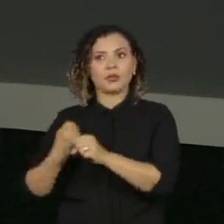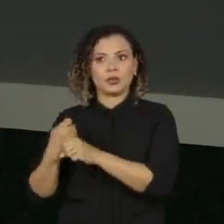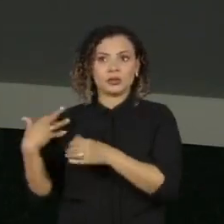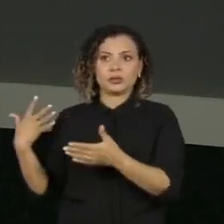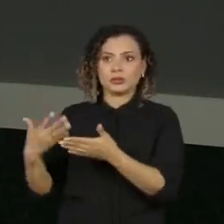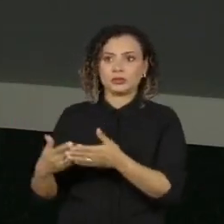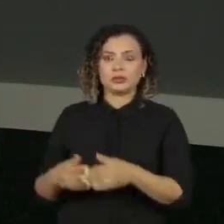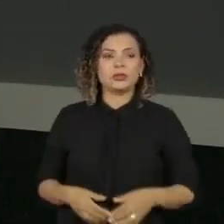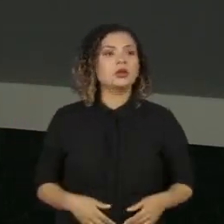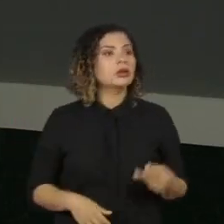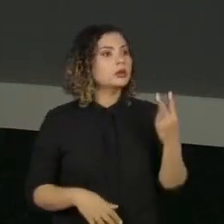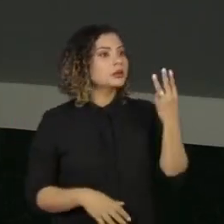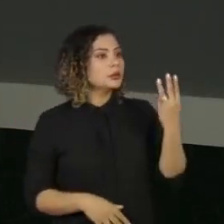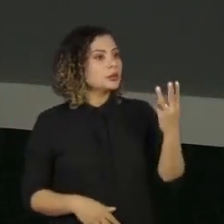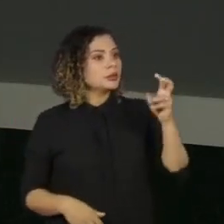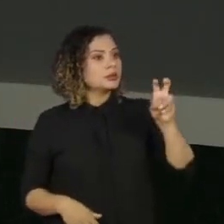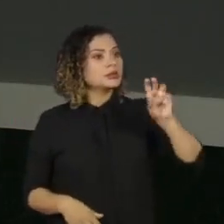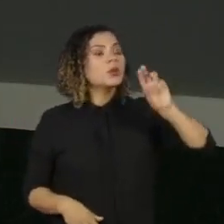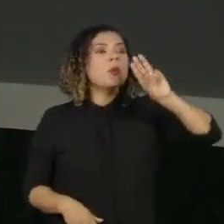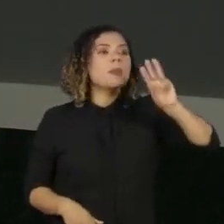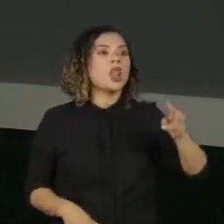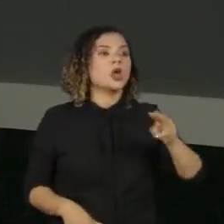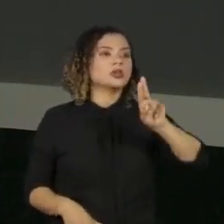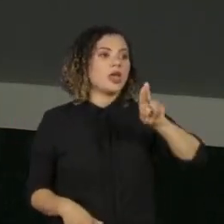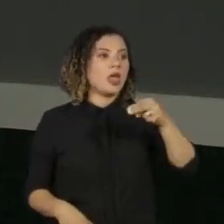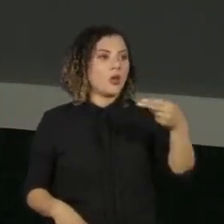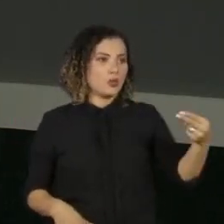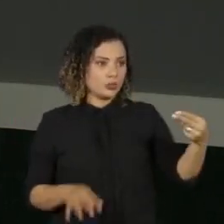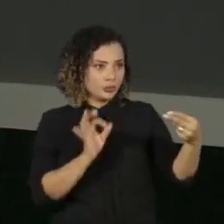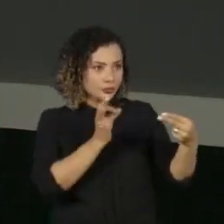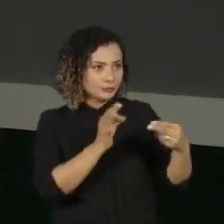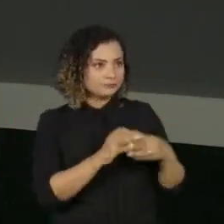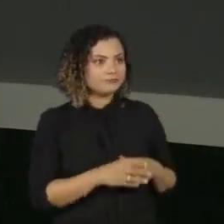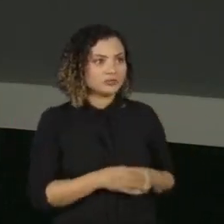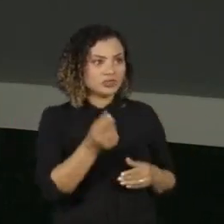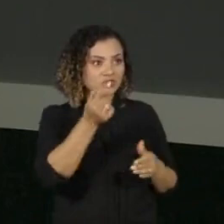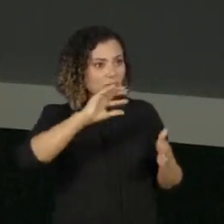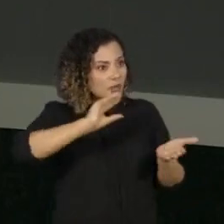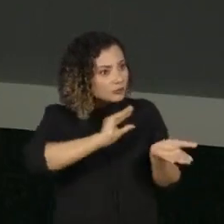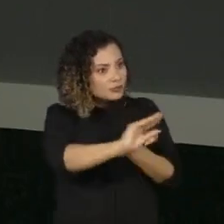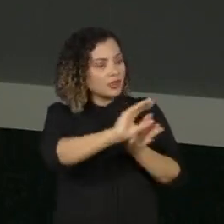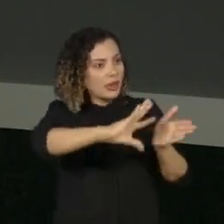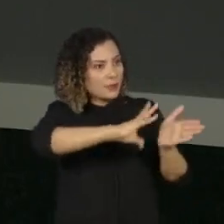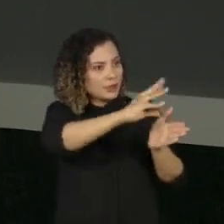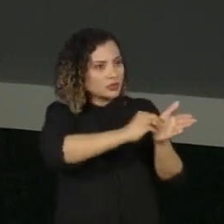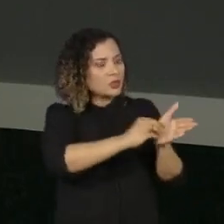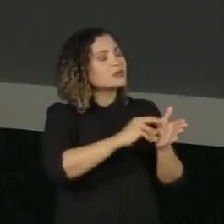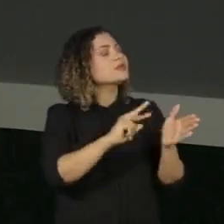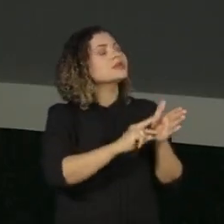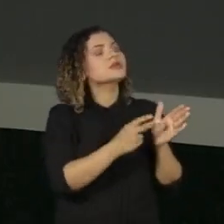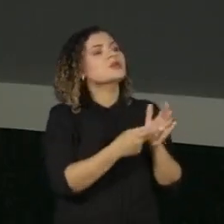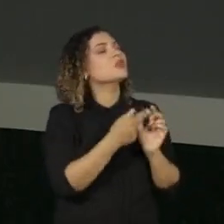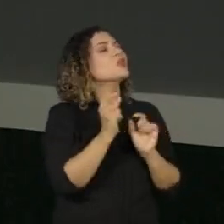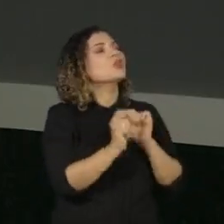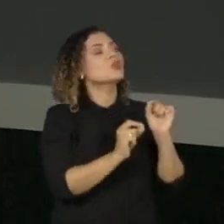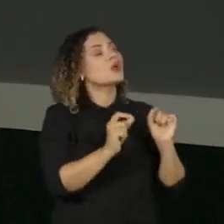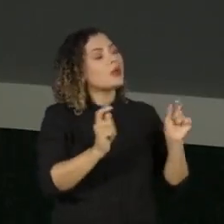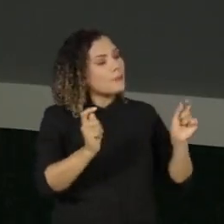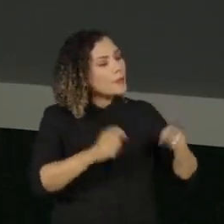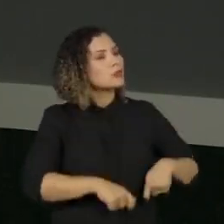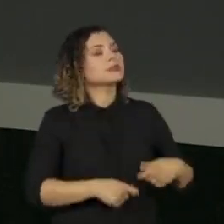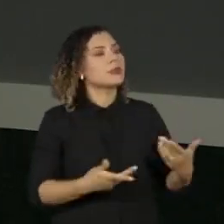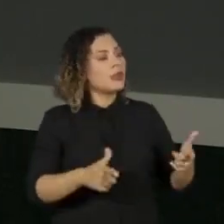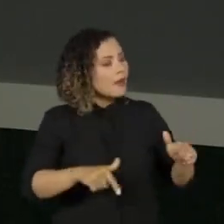Adriana, são 35 milhões de euros. O que isso representa em relação às possibilidades